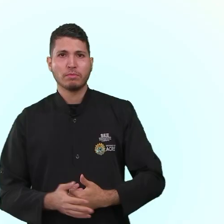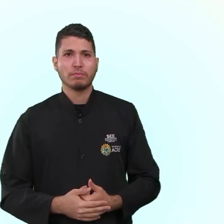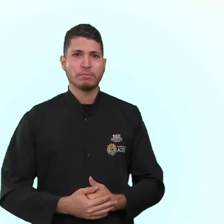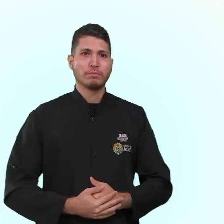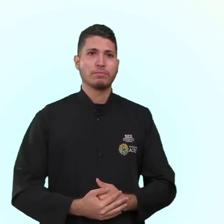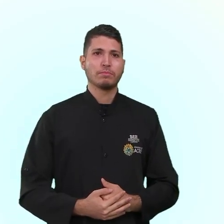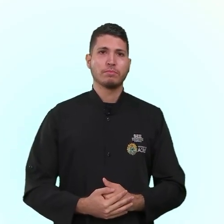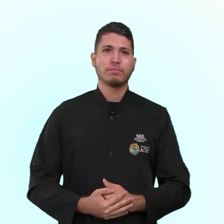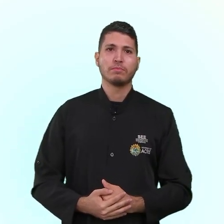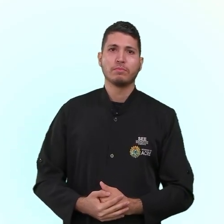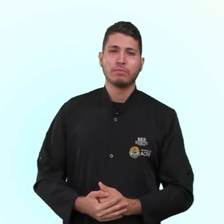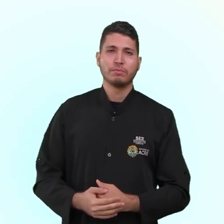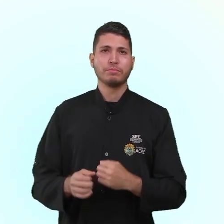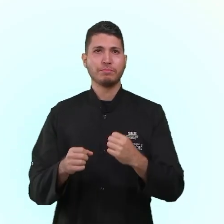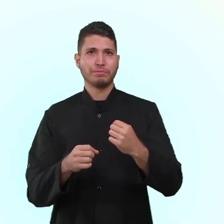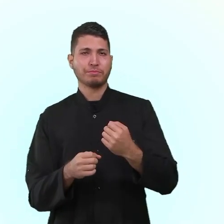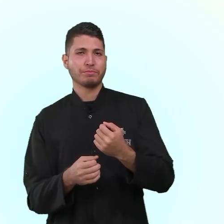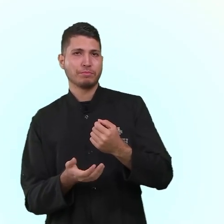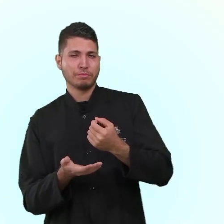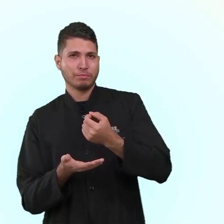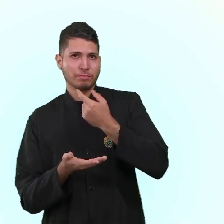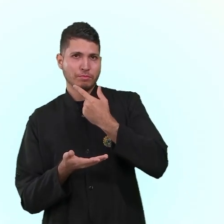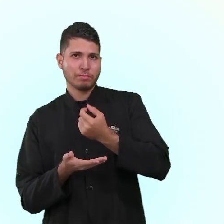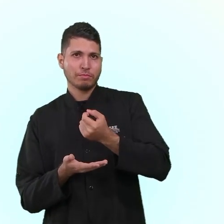observar aqui? Esses são os países